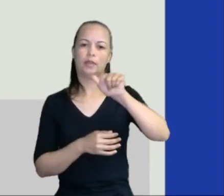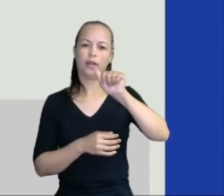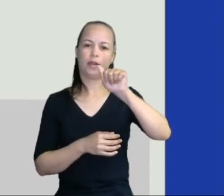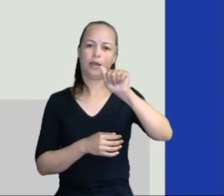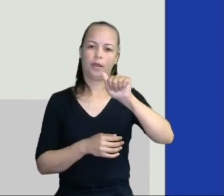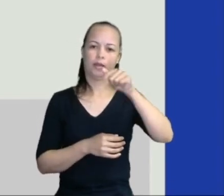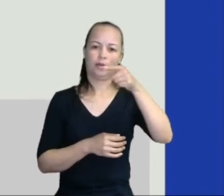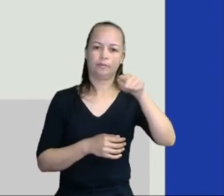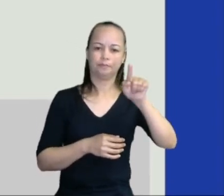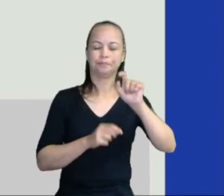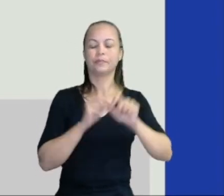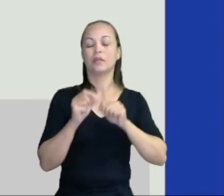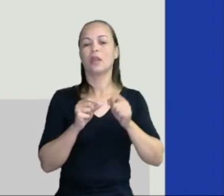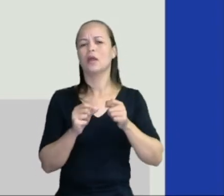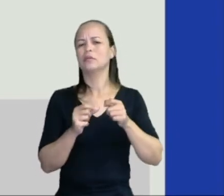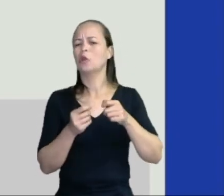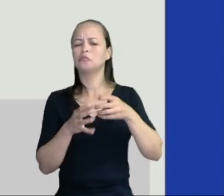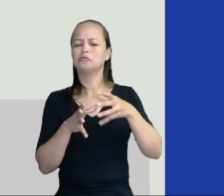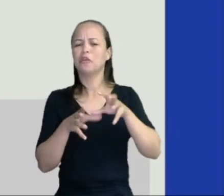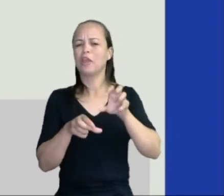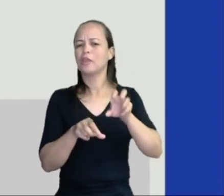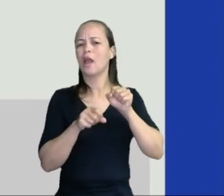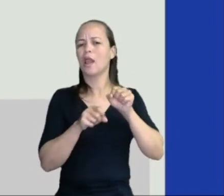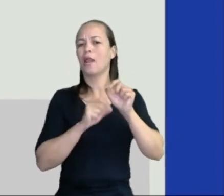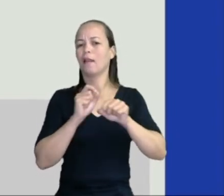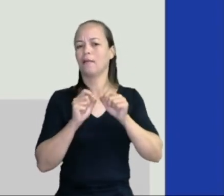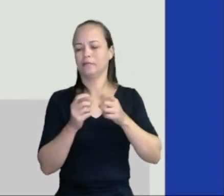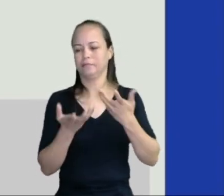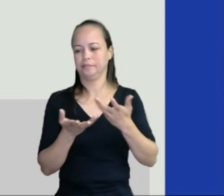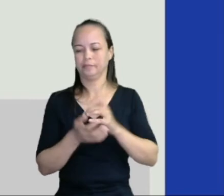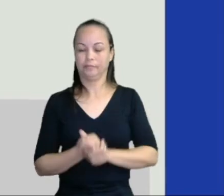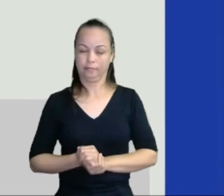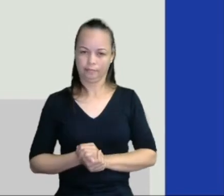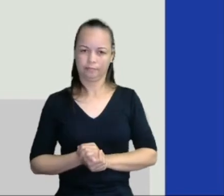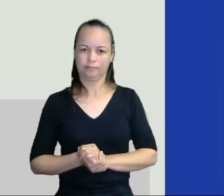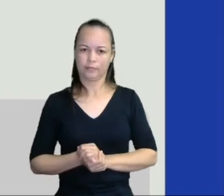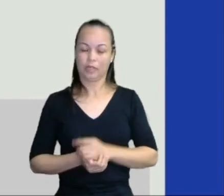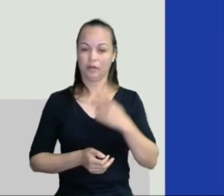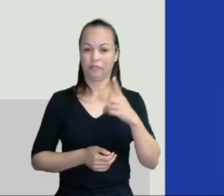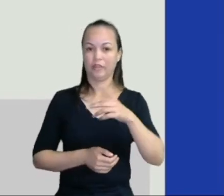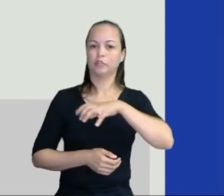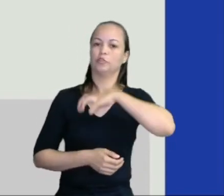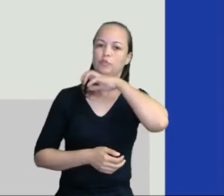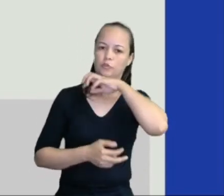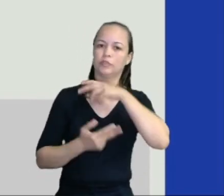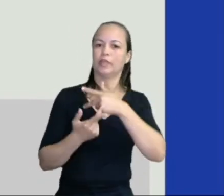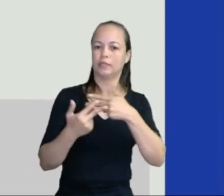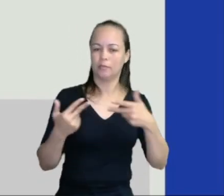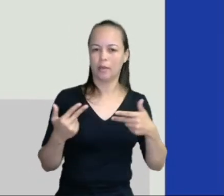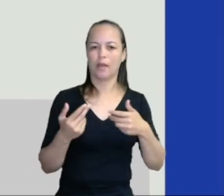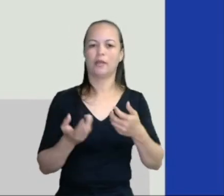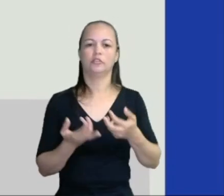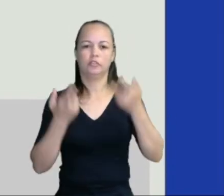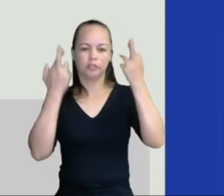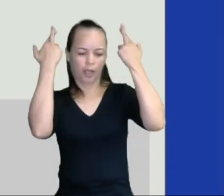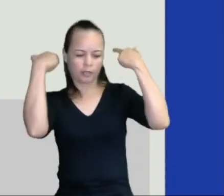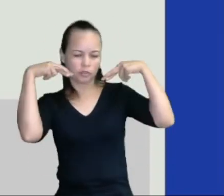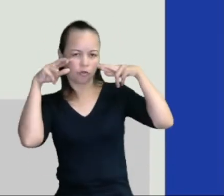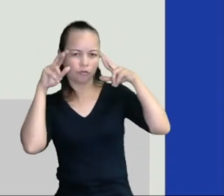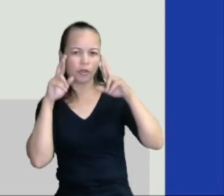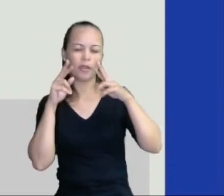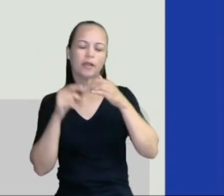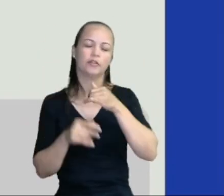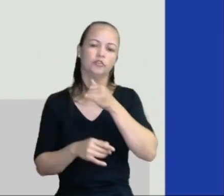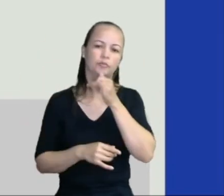lã. A lã, de onde vem a lã? A lã, ela vem dos animais, das ovelhas, por